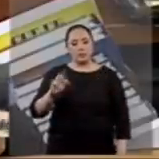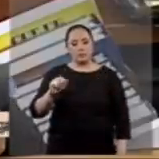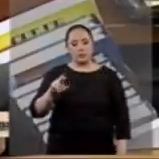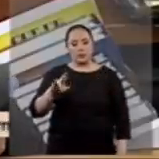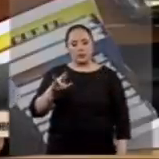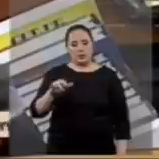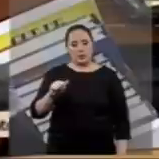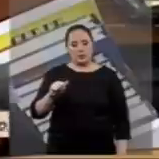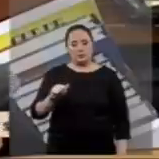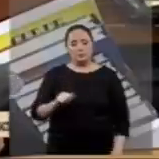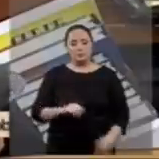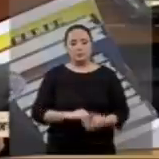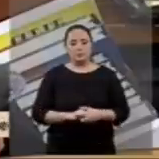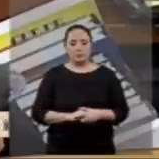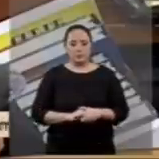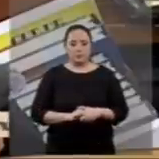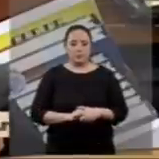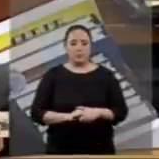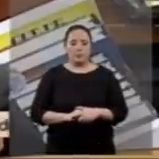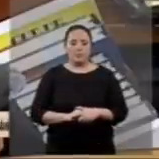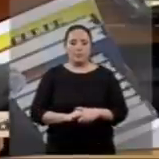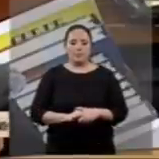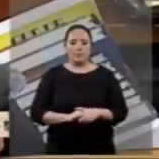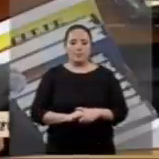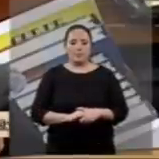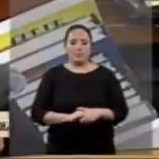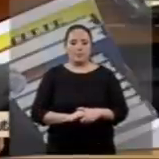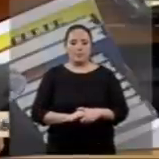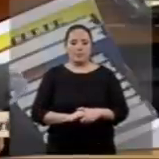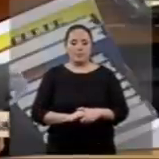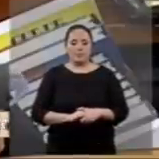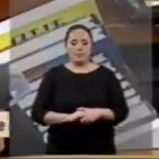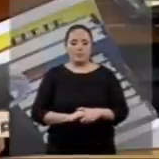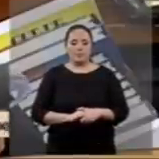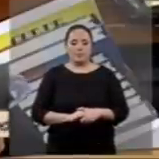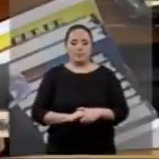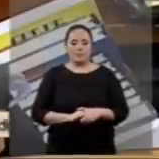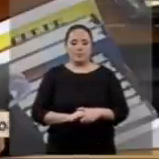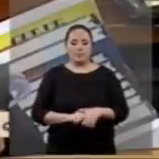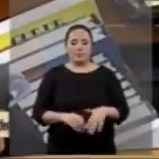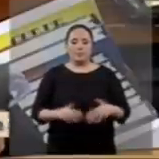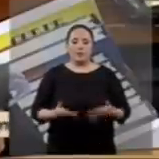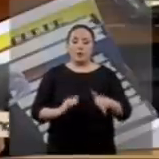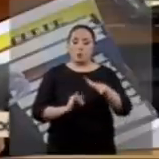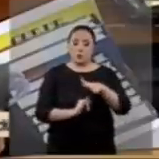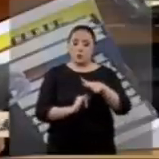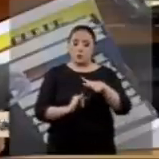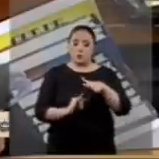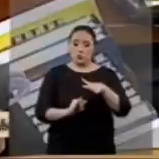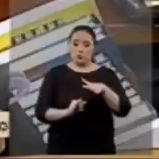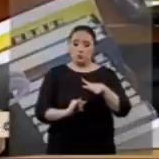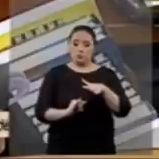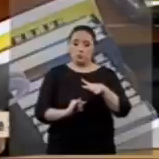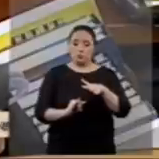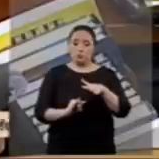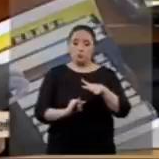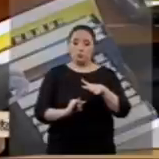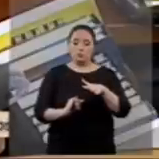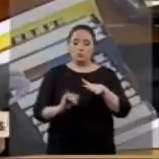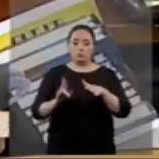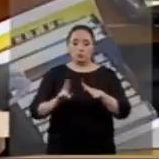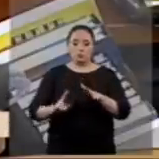Destaco a contrariedade ao Instituto ao manter os efeitos de lei